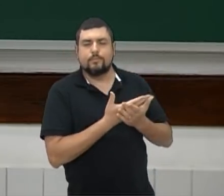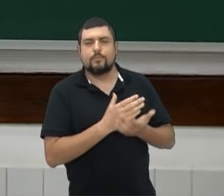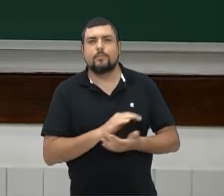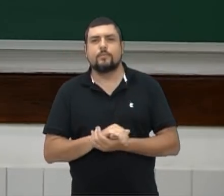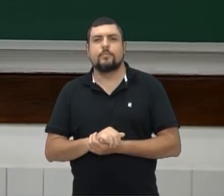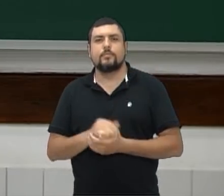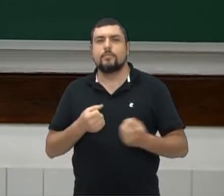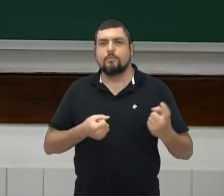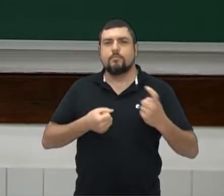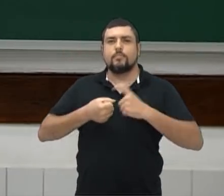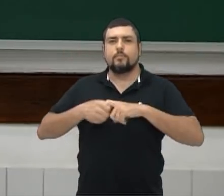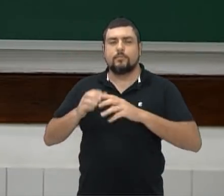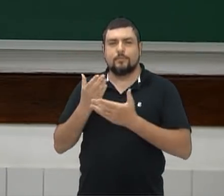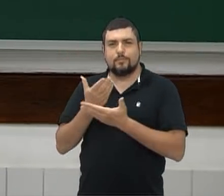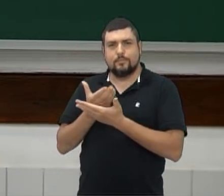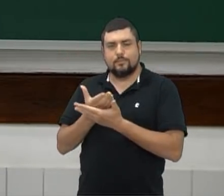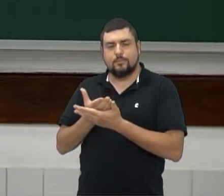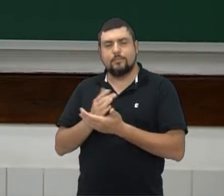então para a aula de hoje,